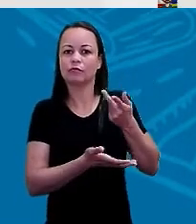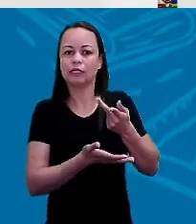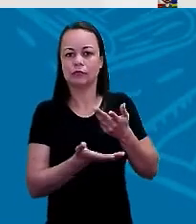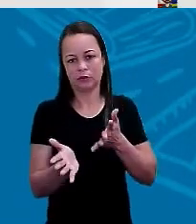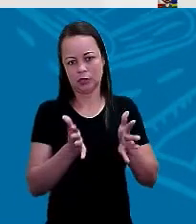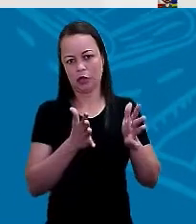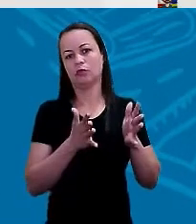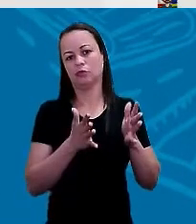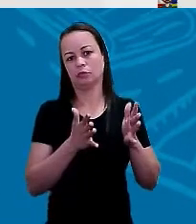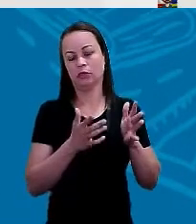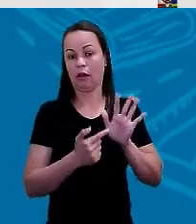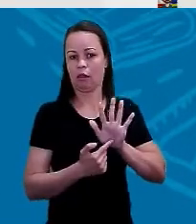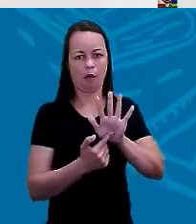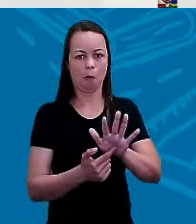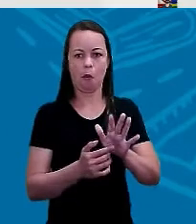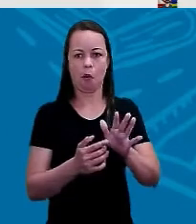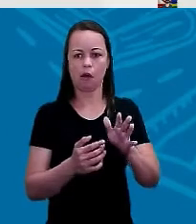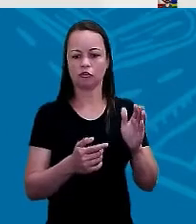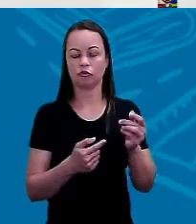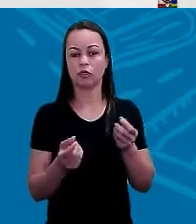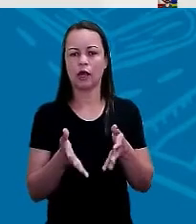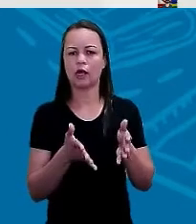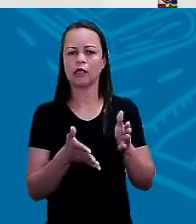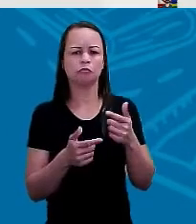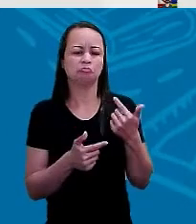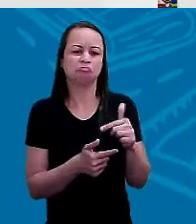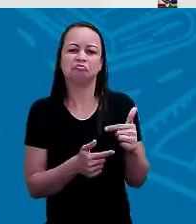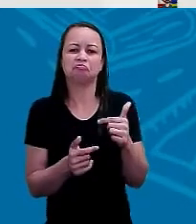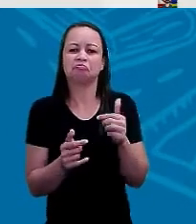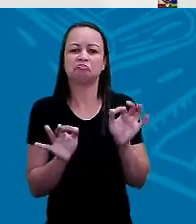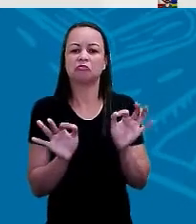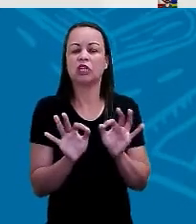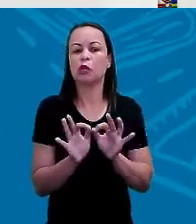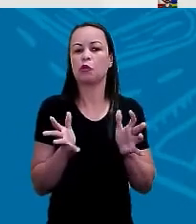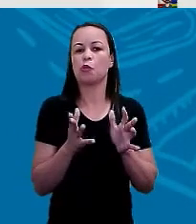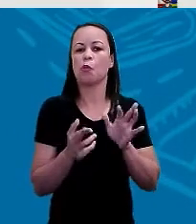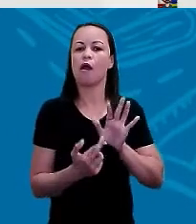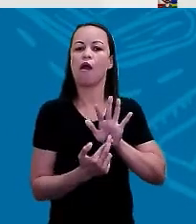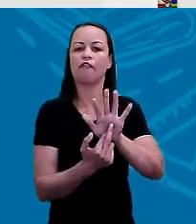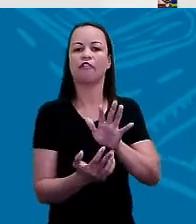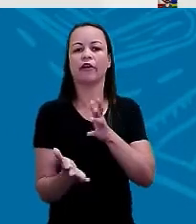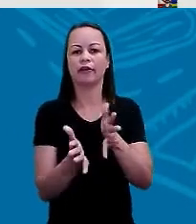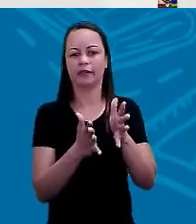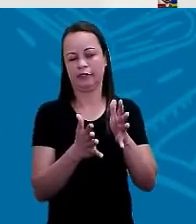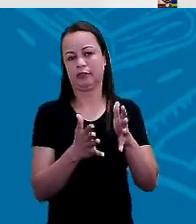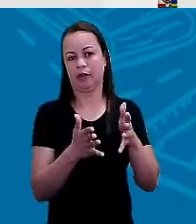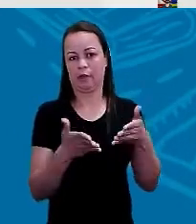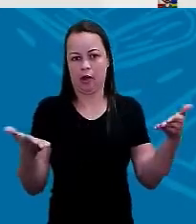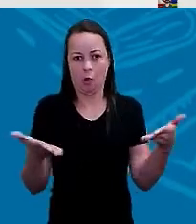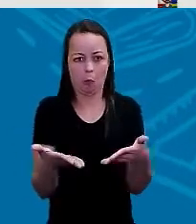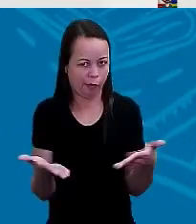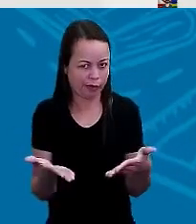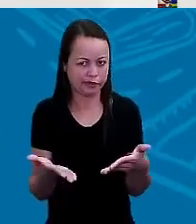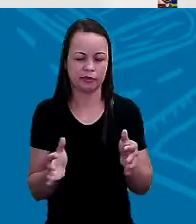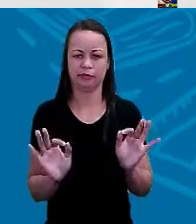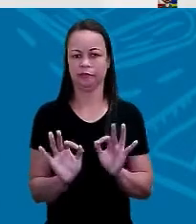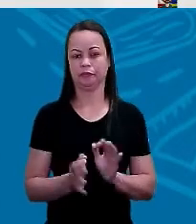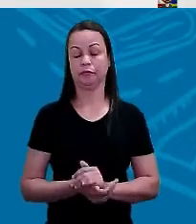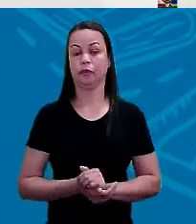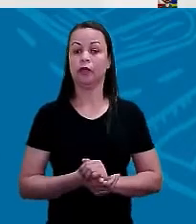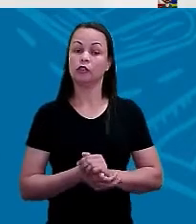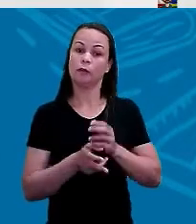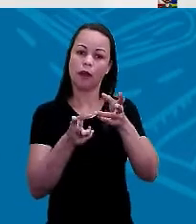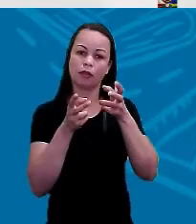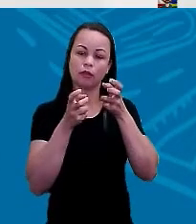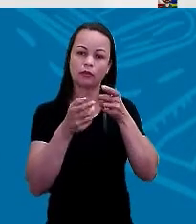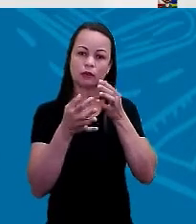passado. Ela não traz nenhuma referência para o presente. So, queria chamar a atenção para essa